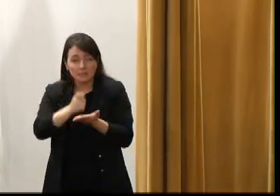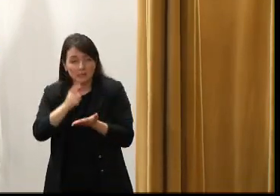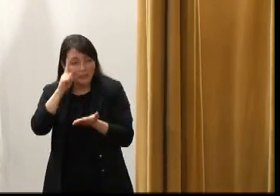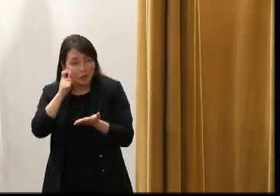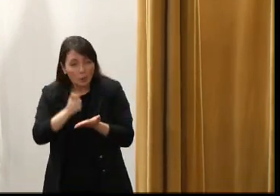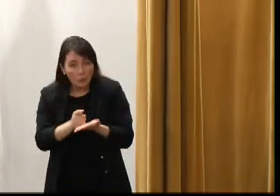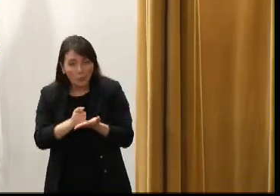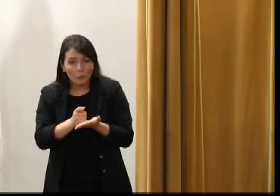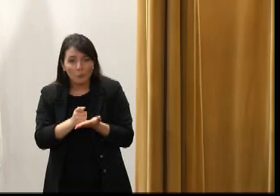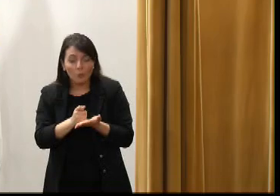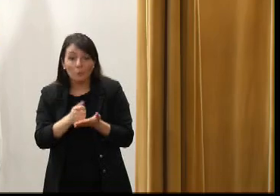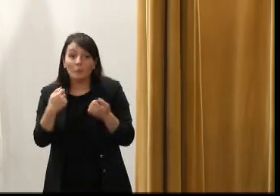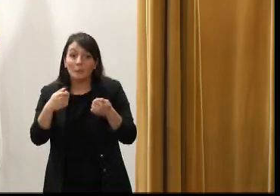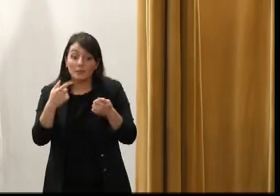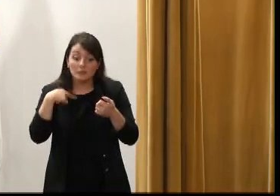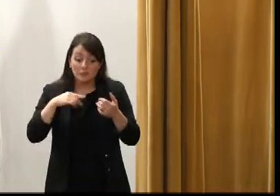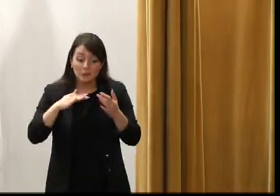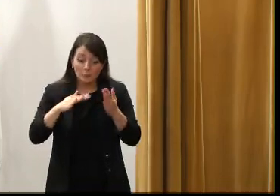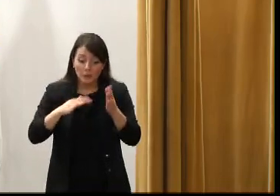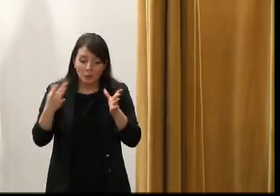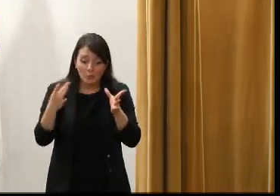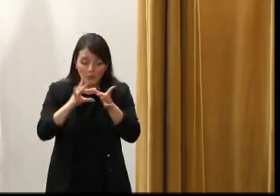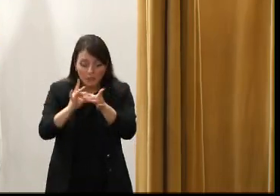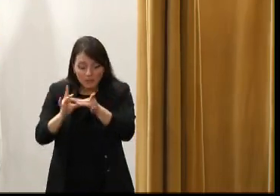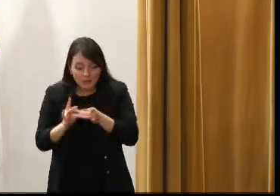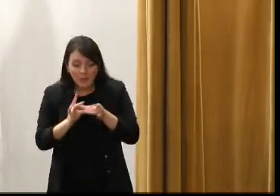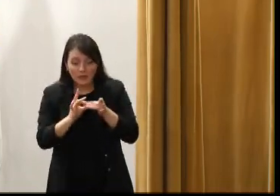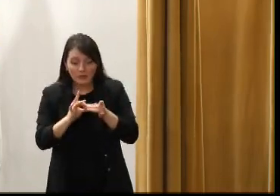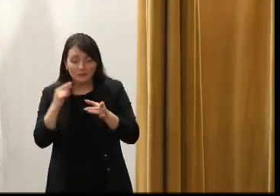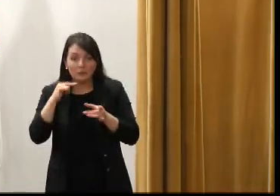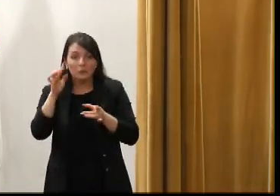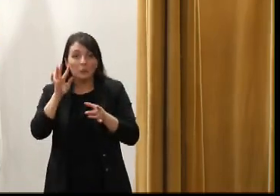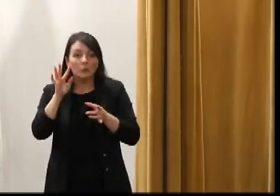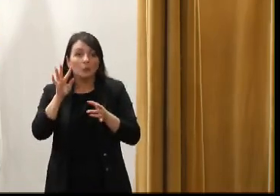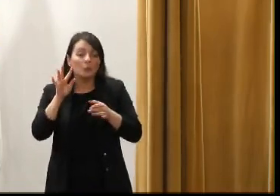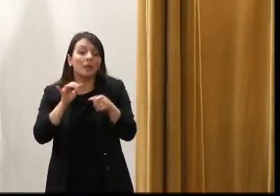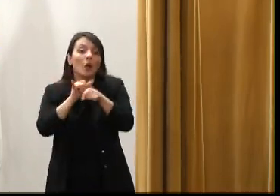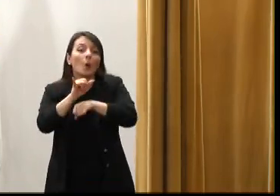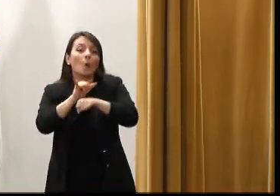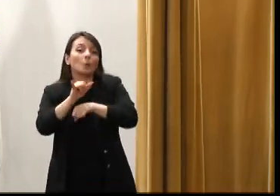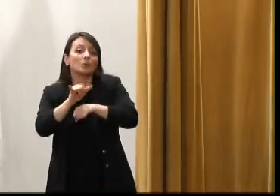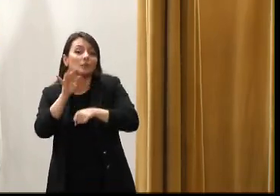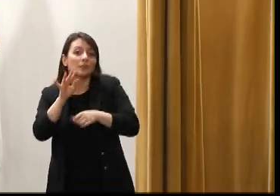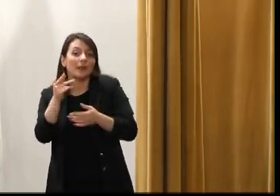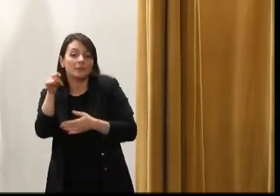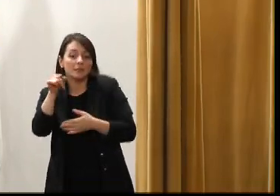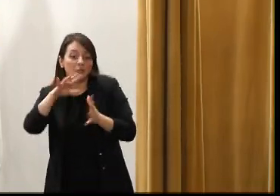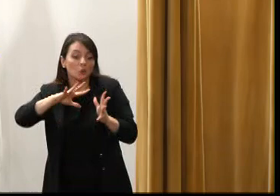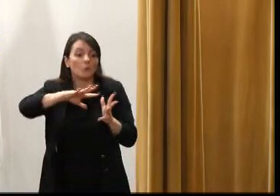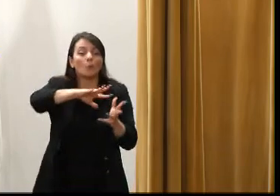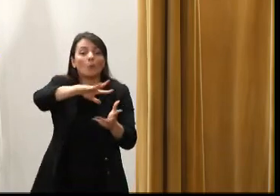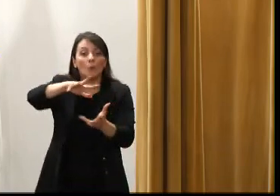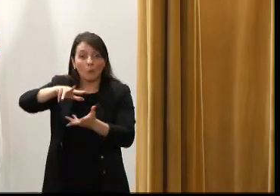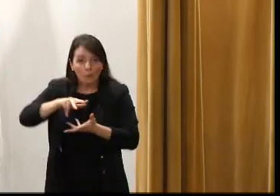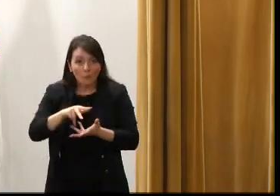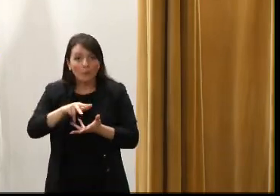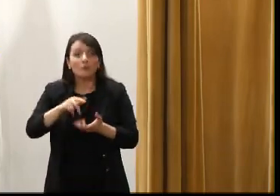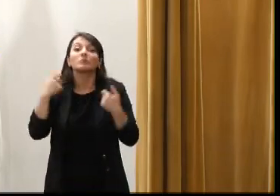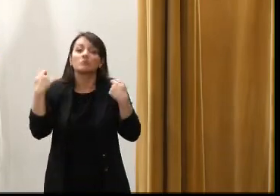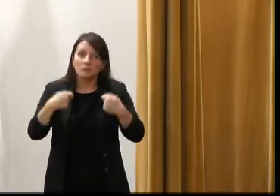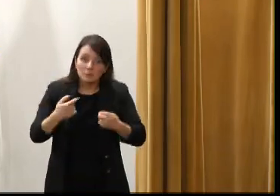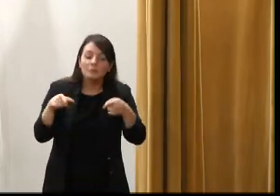são escalas que precisam estar conectadas. Então, aquilo que acontece na escala global, ela vai ter